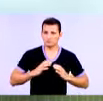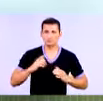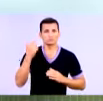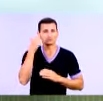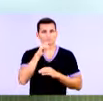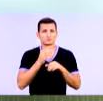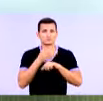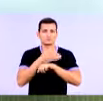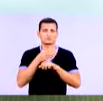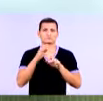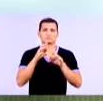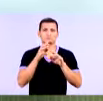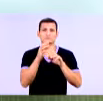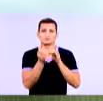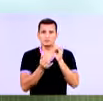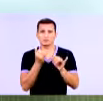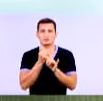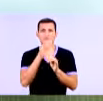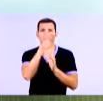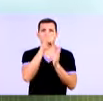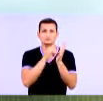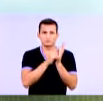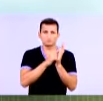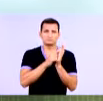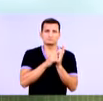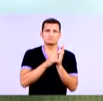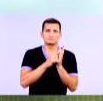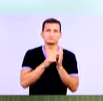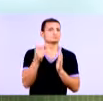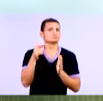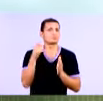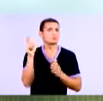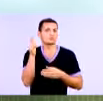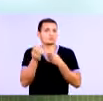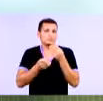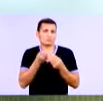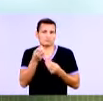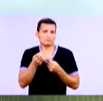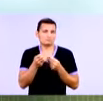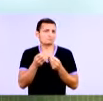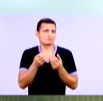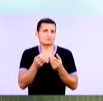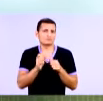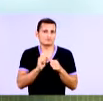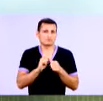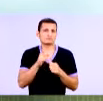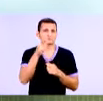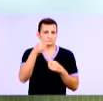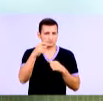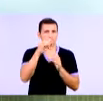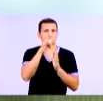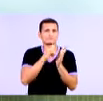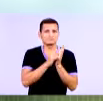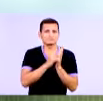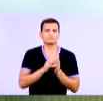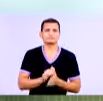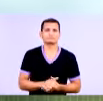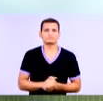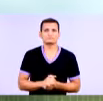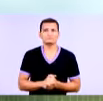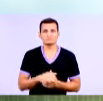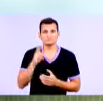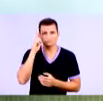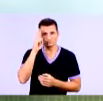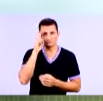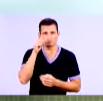um acesso à internet e baixar essa mídia. Não tem outra forma de fazer. Você precisa baixar essa mídia, tá? Agora, lembrando que